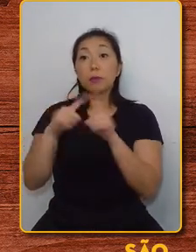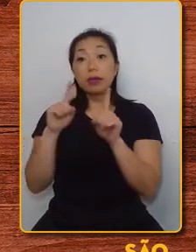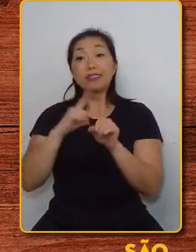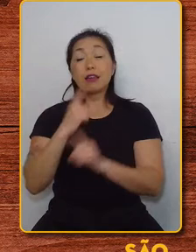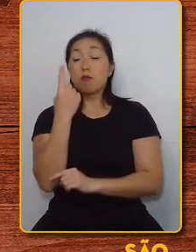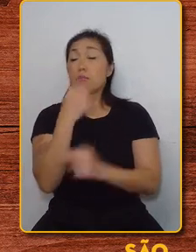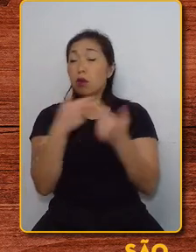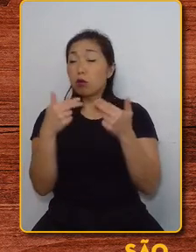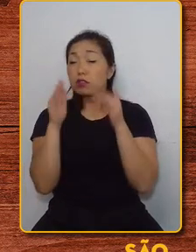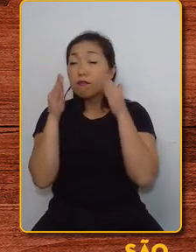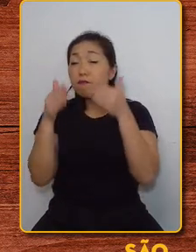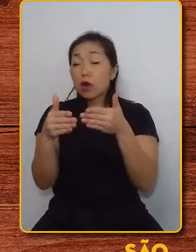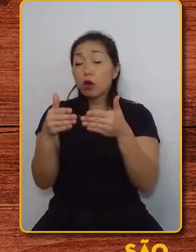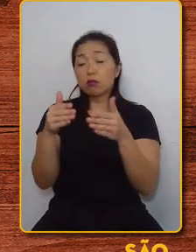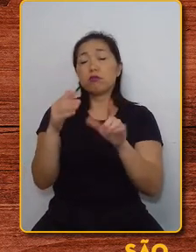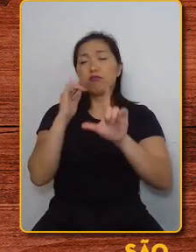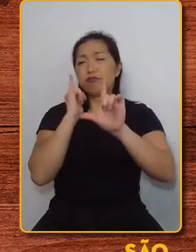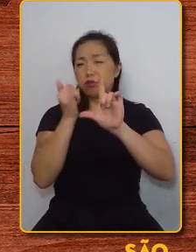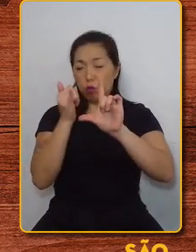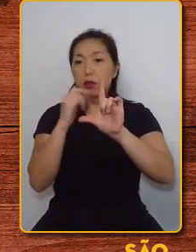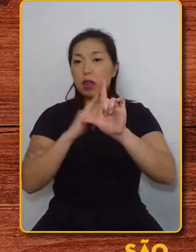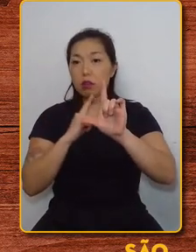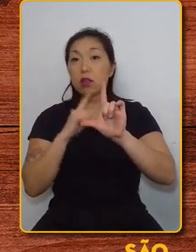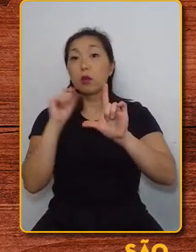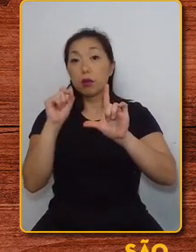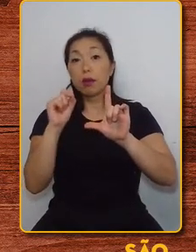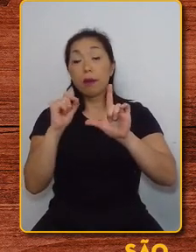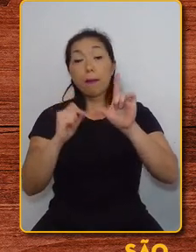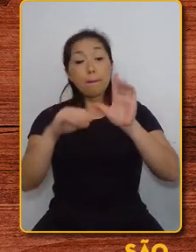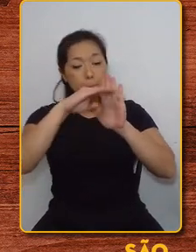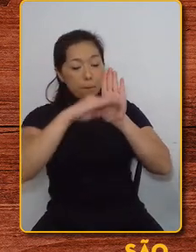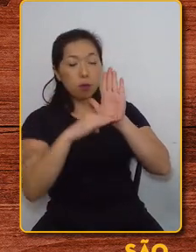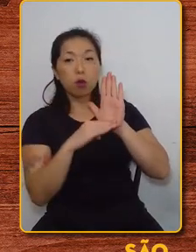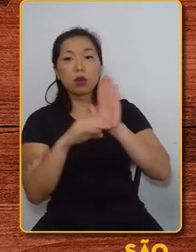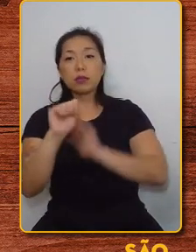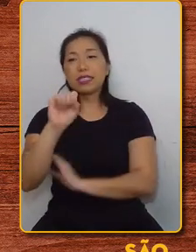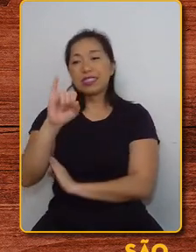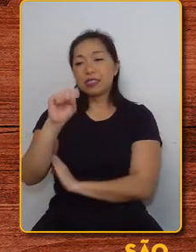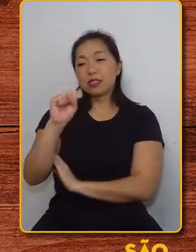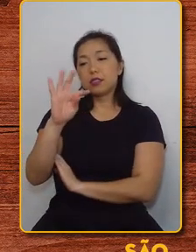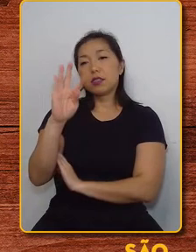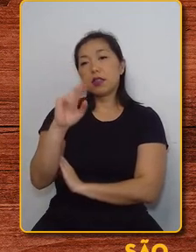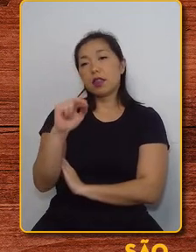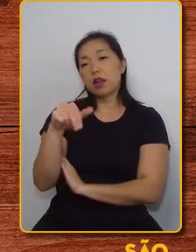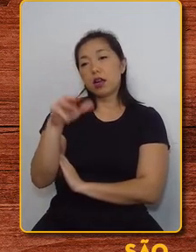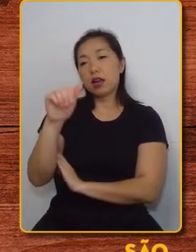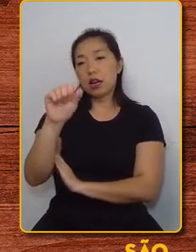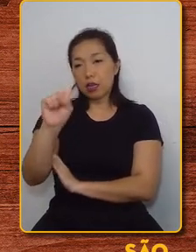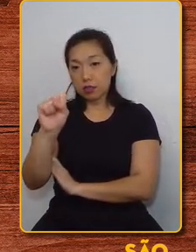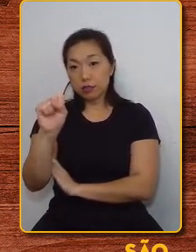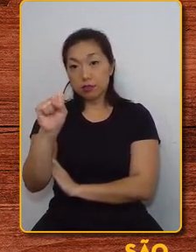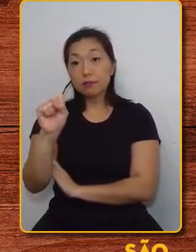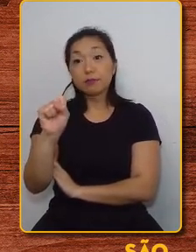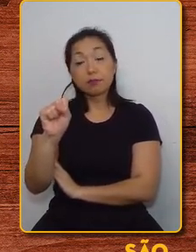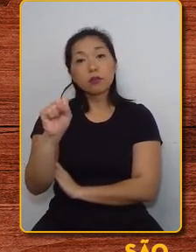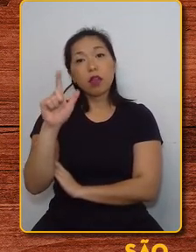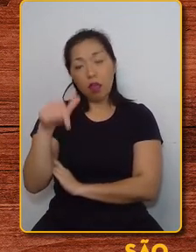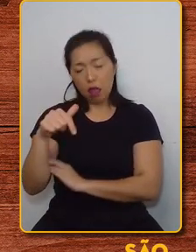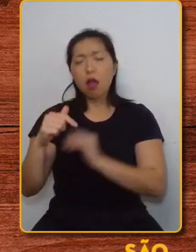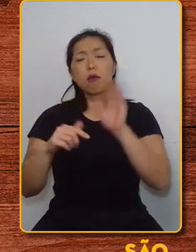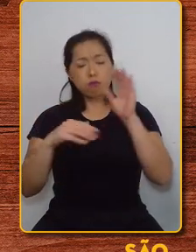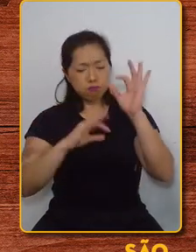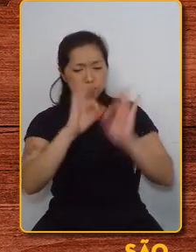também, que é o programa de cisternas, por exemplo. Um projeto que não se opõe à natureza, né? Ele prevê